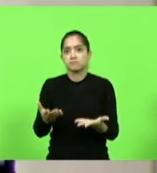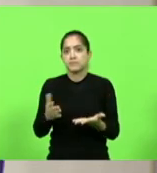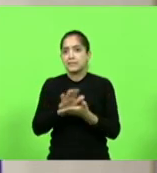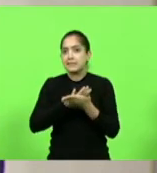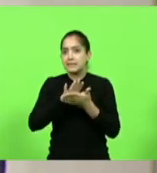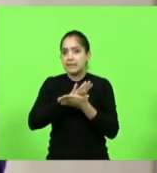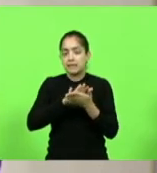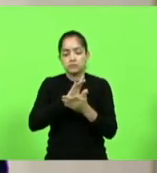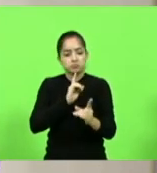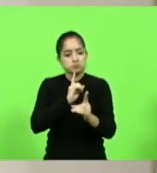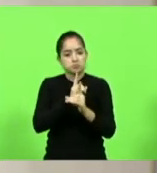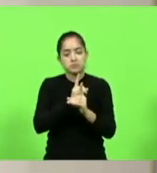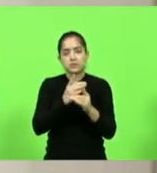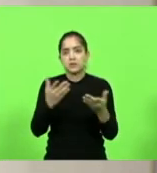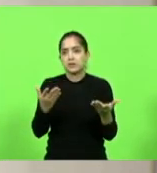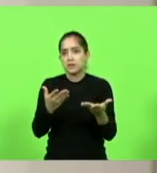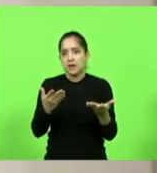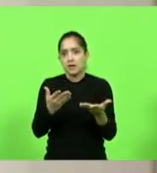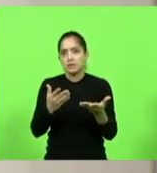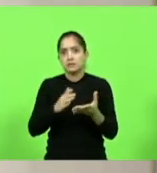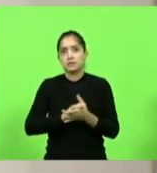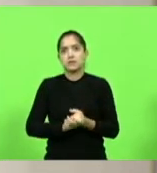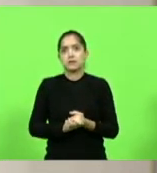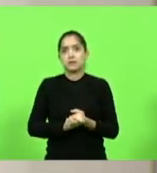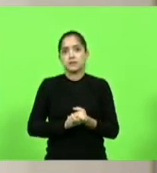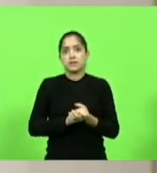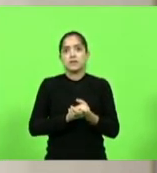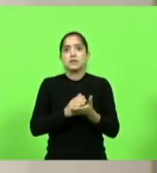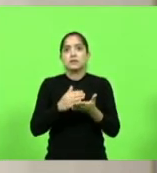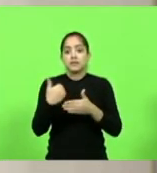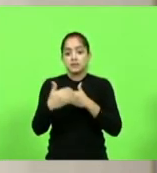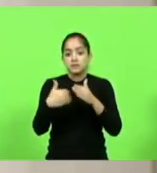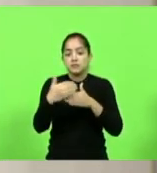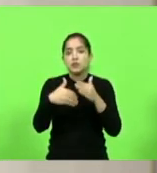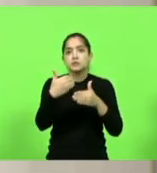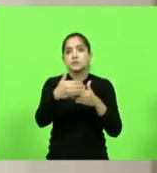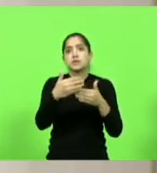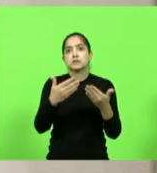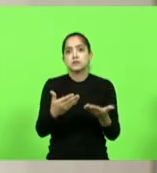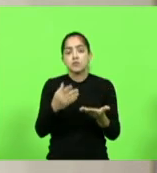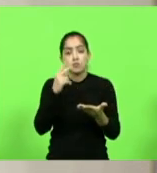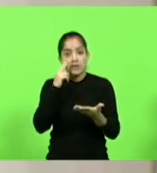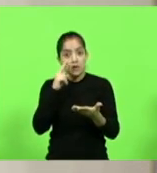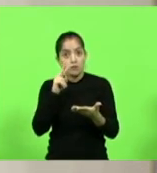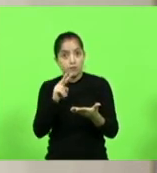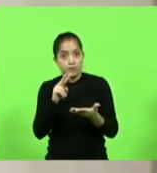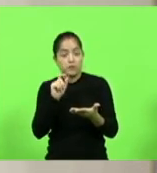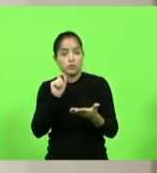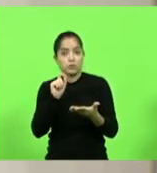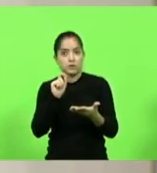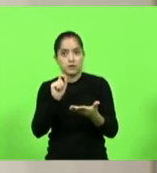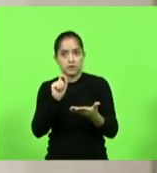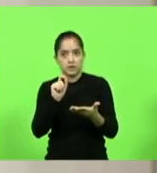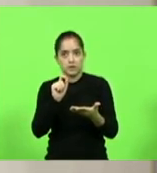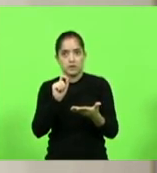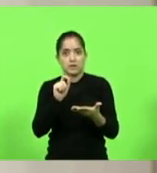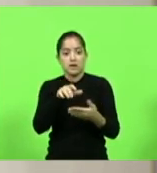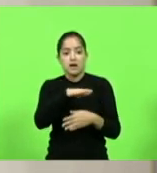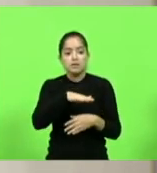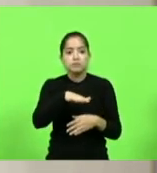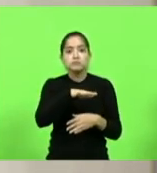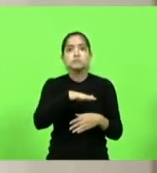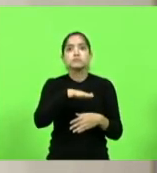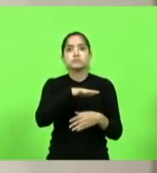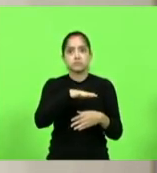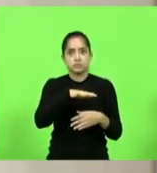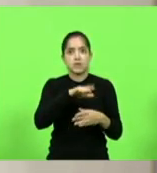absolutamente nada de irregular nesse processo de concessão. O que eu vi foi a Arena Petri, que é ligada ao Hard